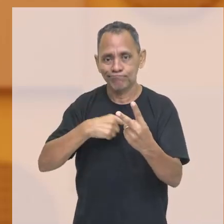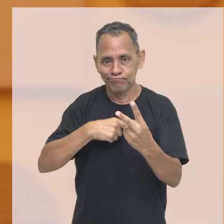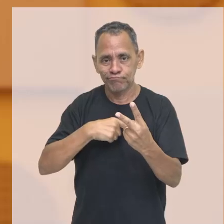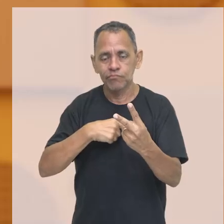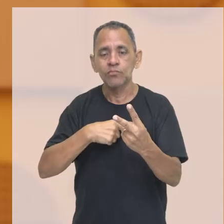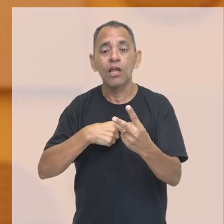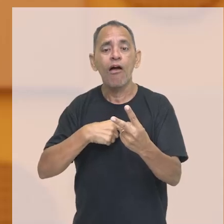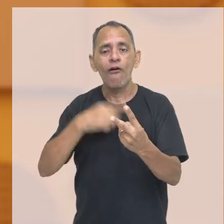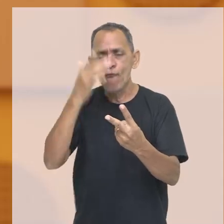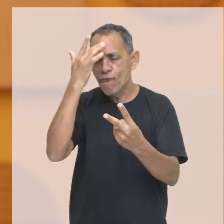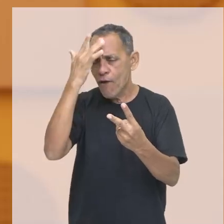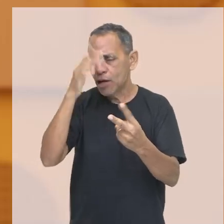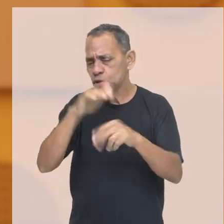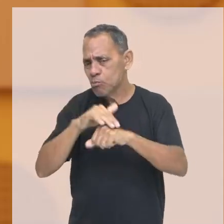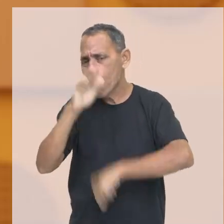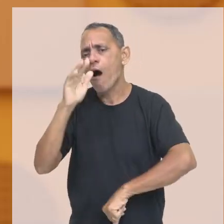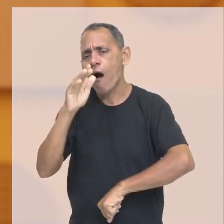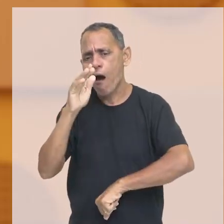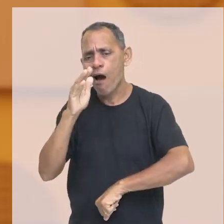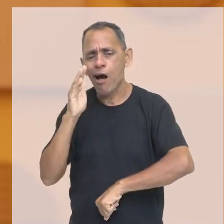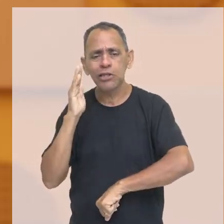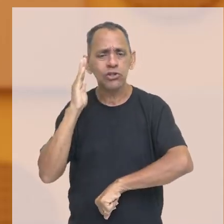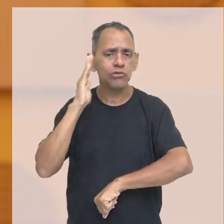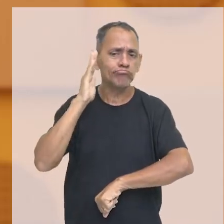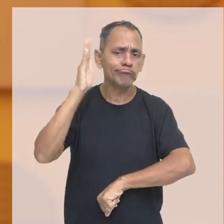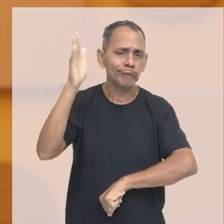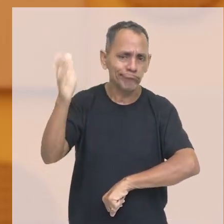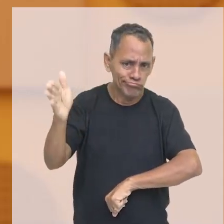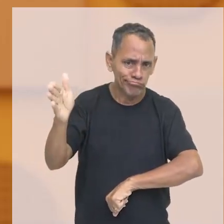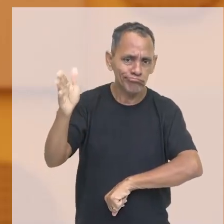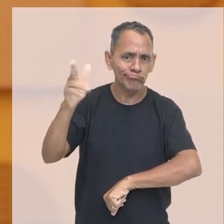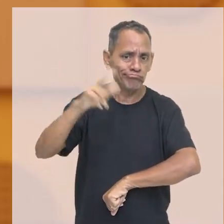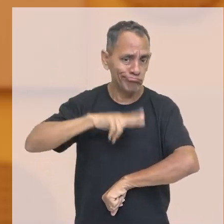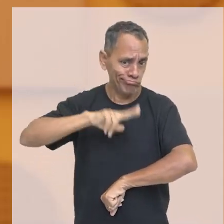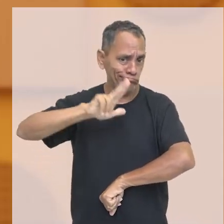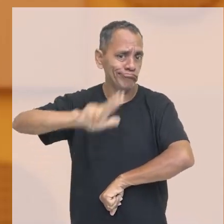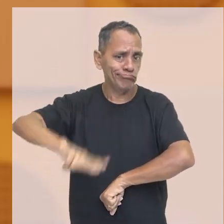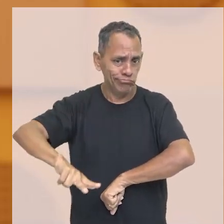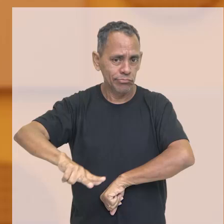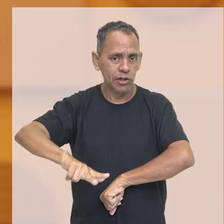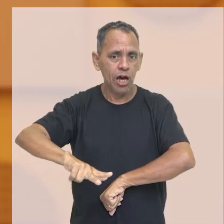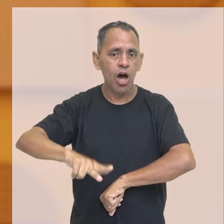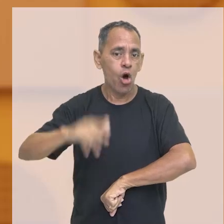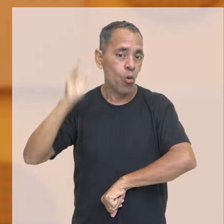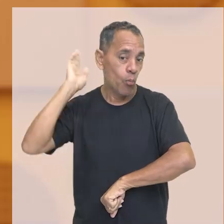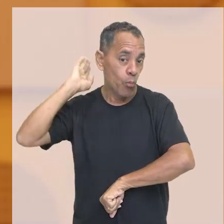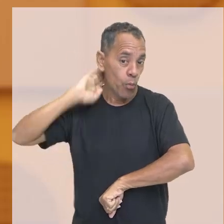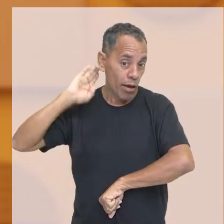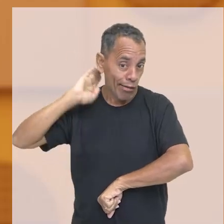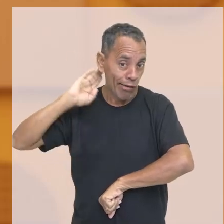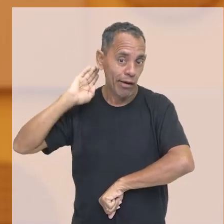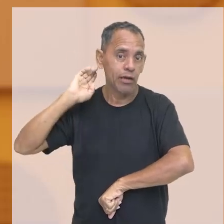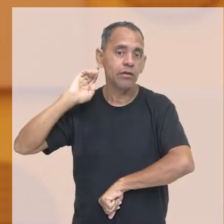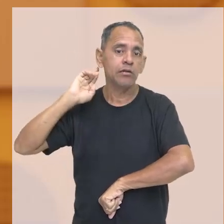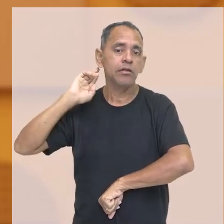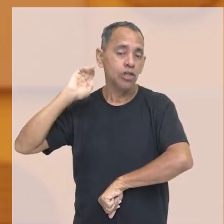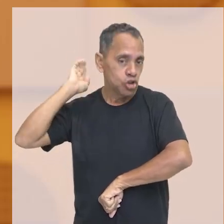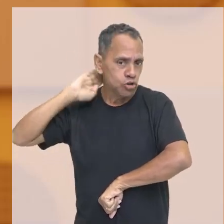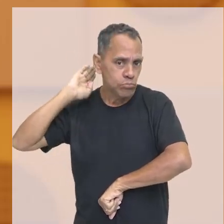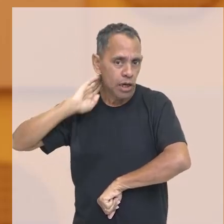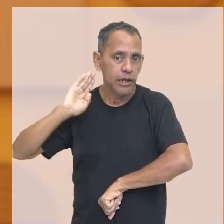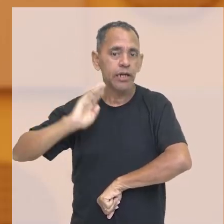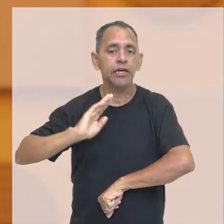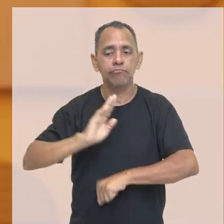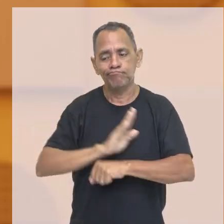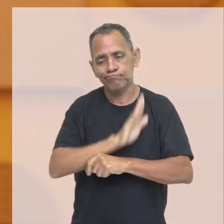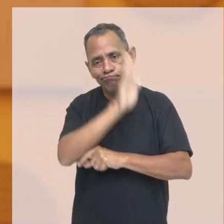de barco de Belém ou São Luís para Lisboa do que propriamente ir de Belém ou São